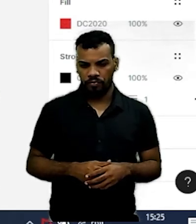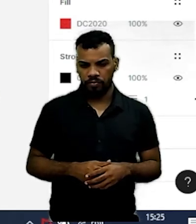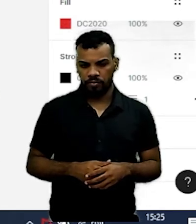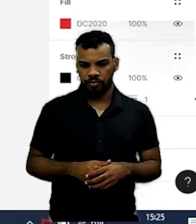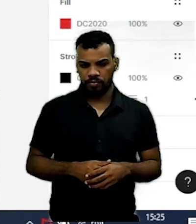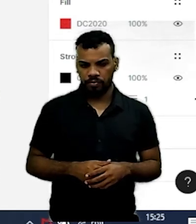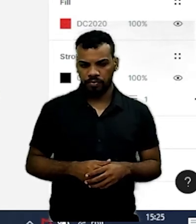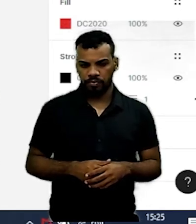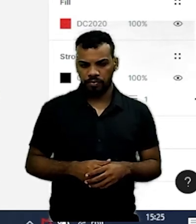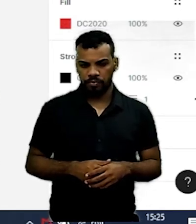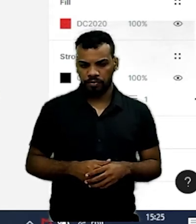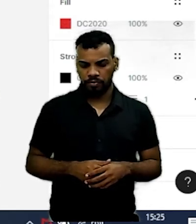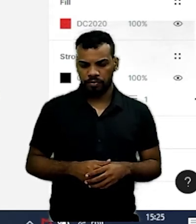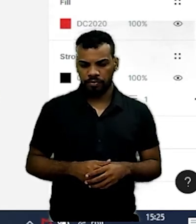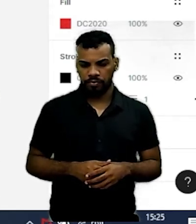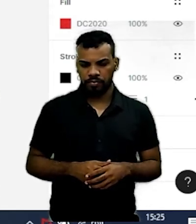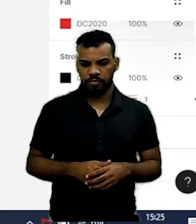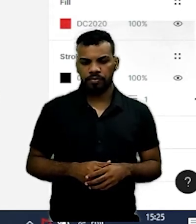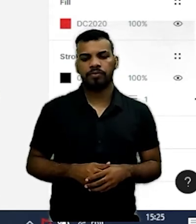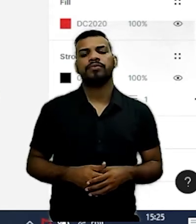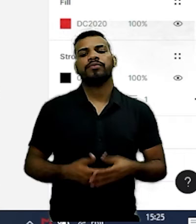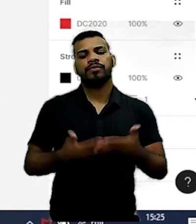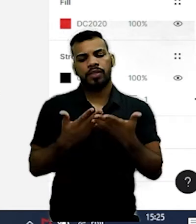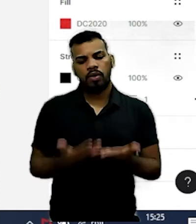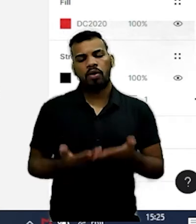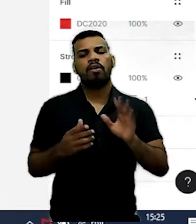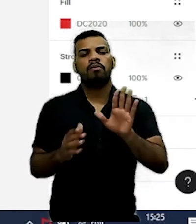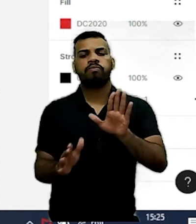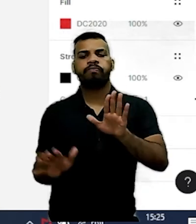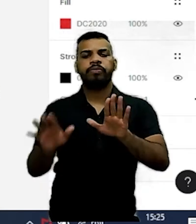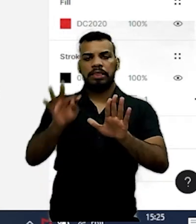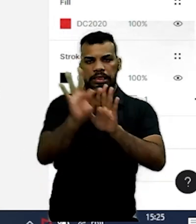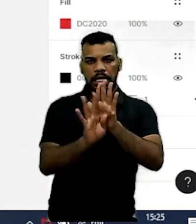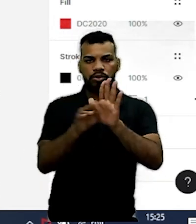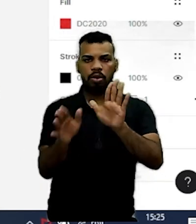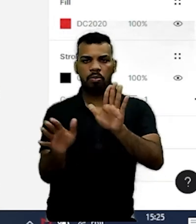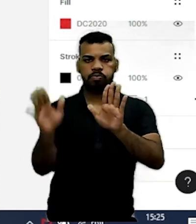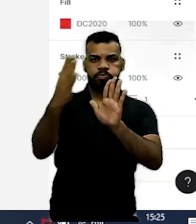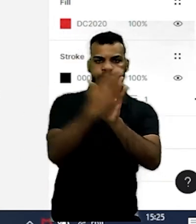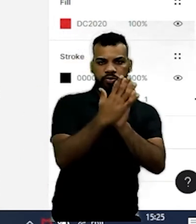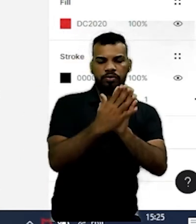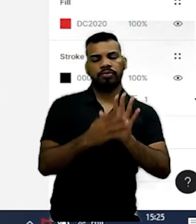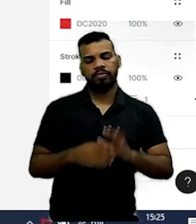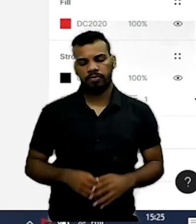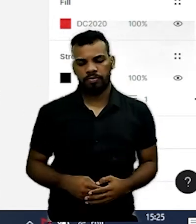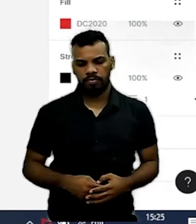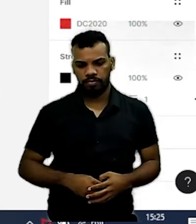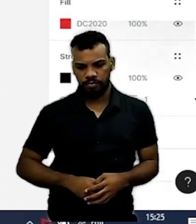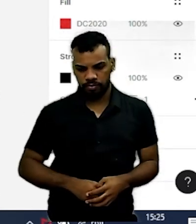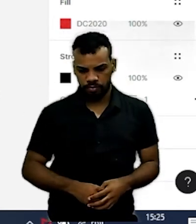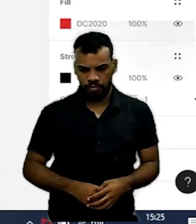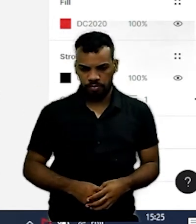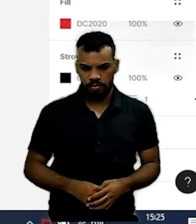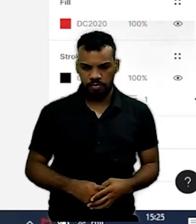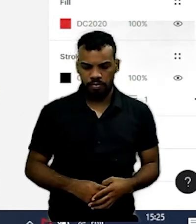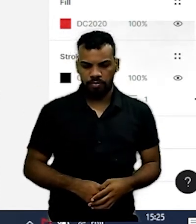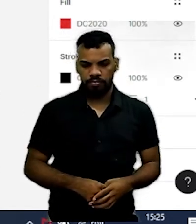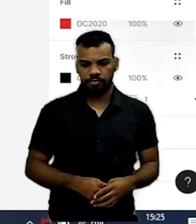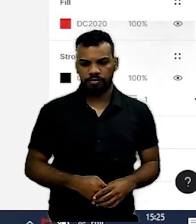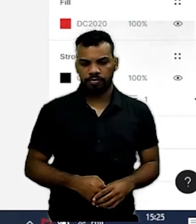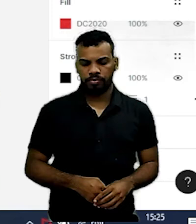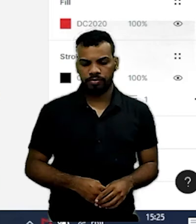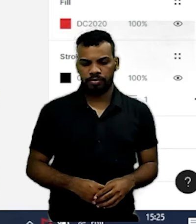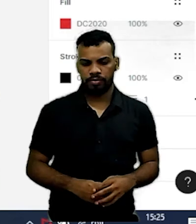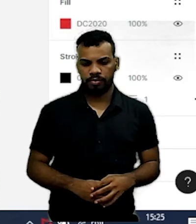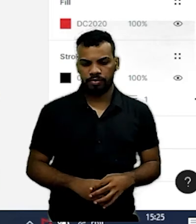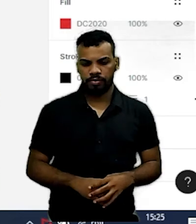Então aqui eu quero que ele fique por cima do meu texto. E jogo ele lá para cima. Aqui é a hierarquia, certo?